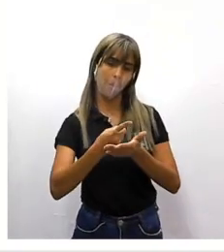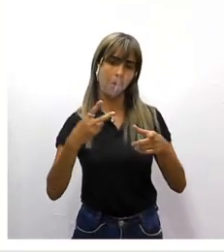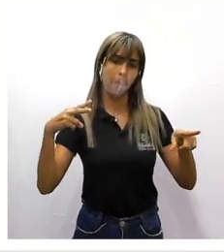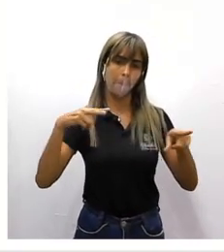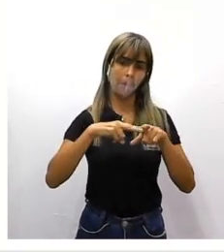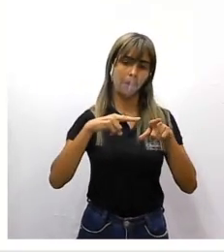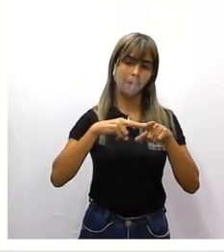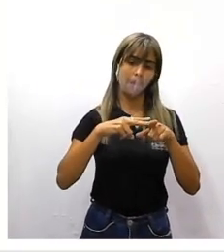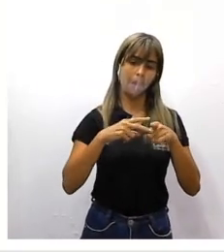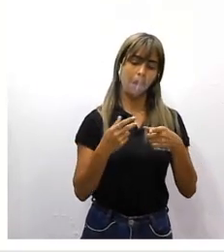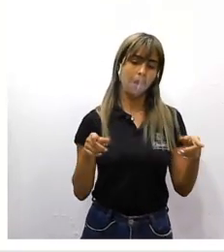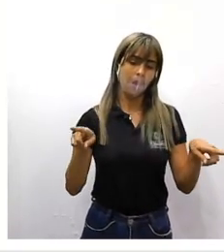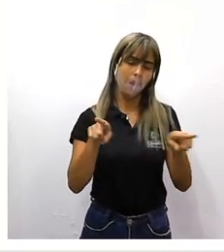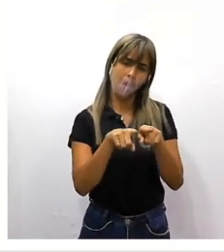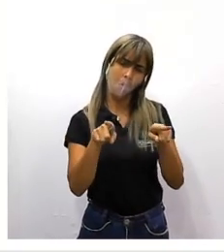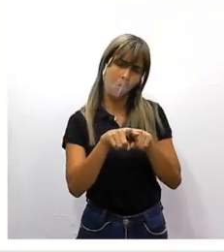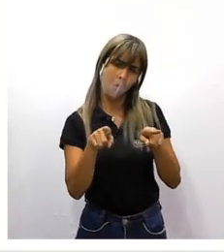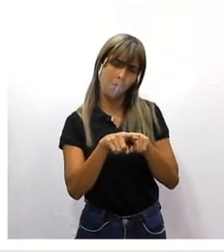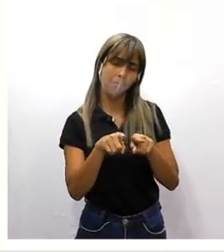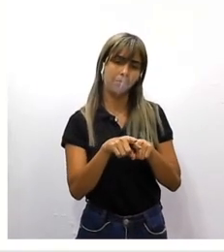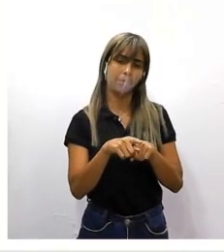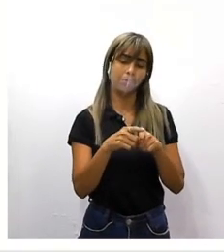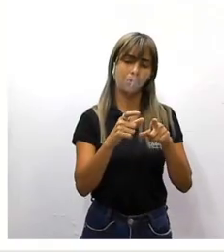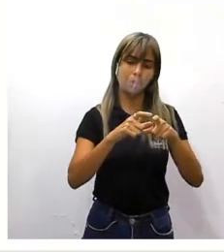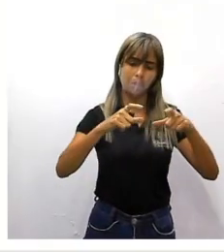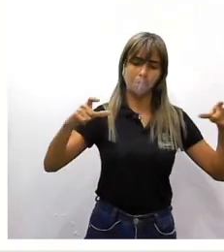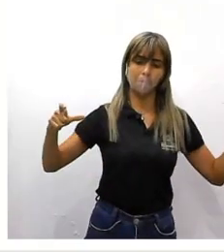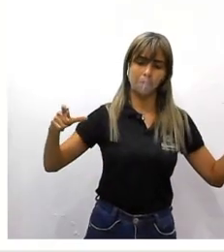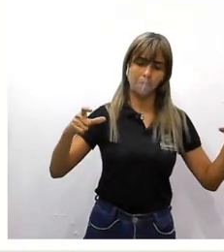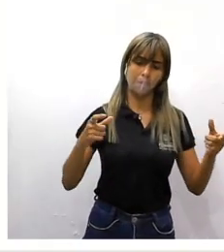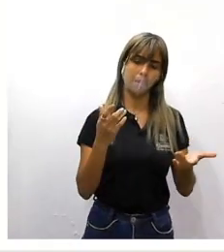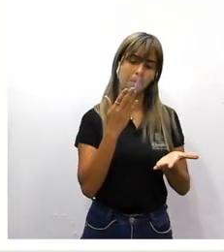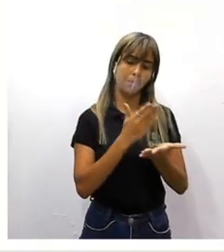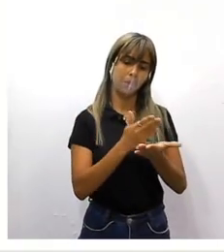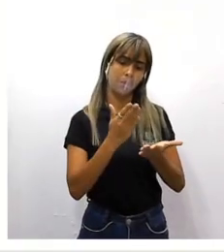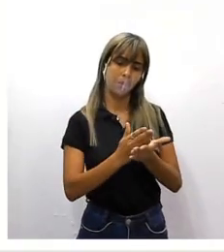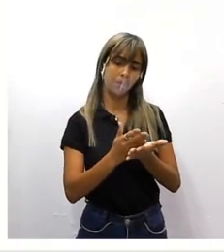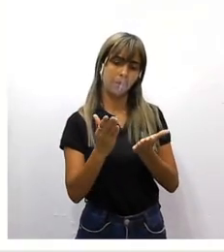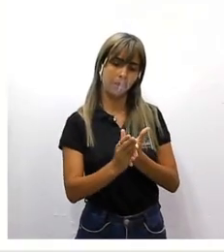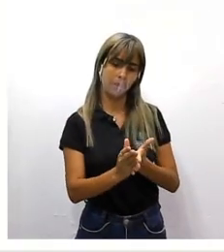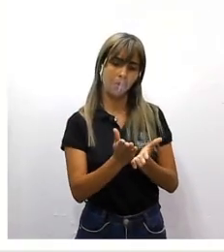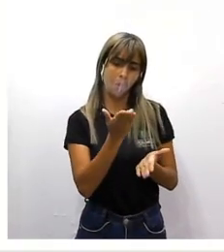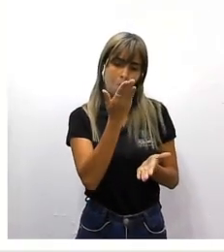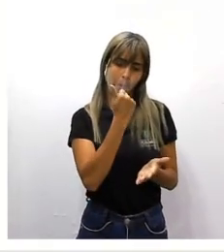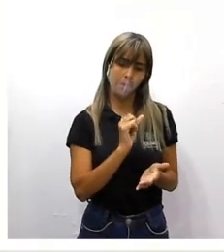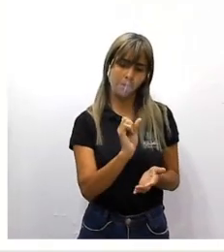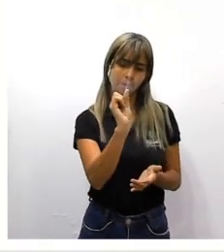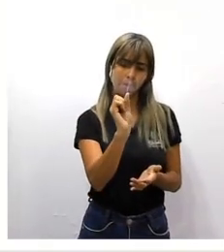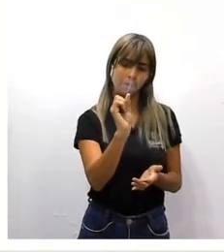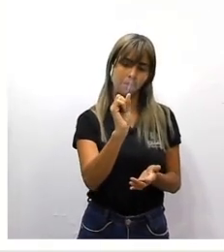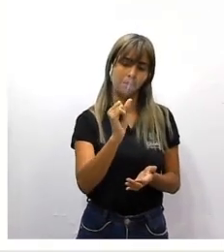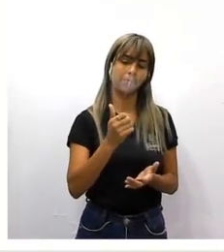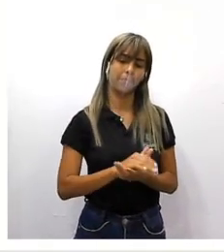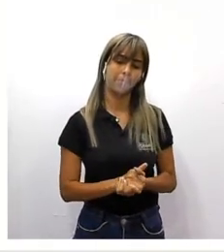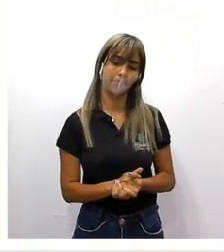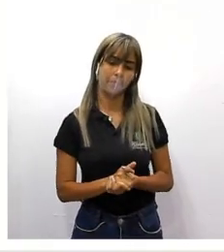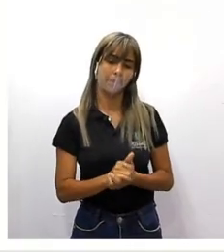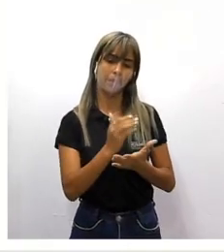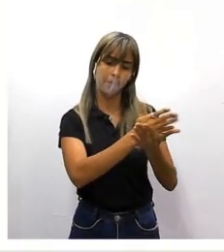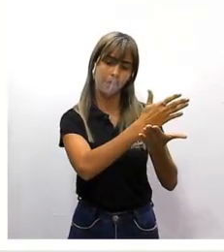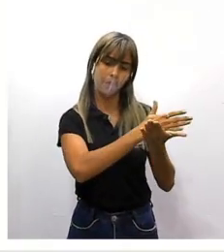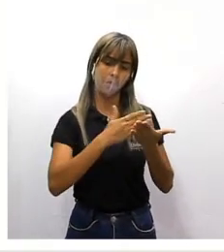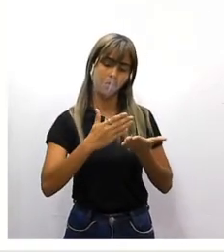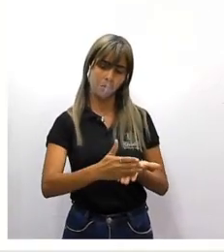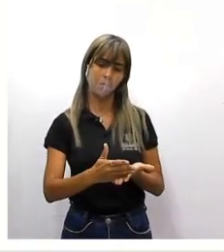Pedro dividiu suas pizzas em 6 fatias iguais e comeu 2. Lucas dividiu suas pizzas em 8 fatias iguais e comeu 3.